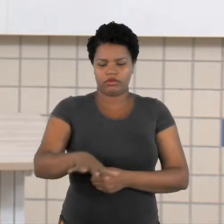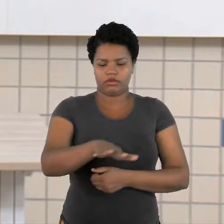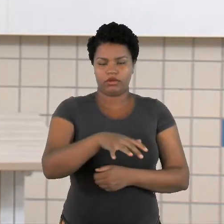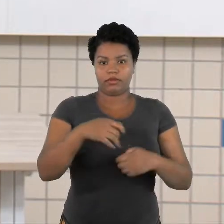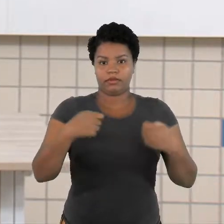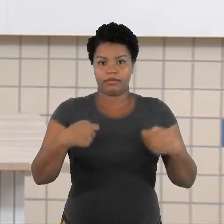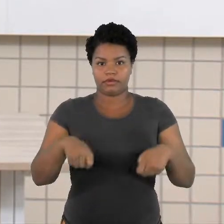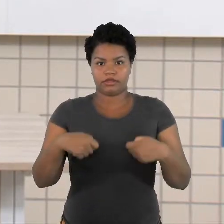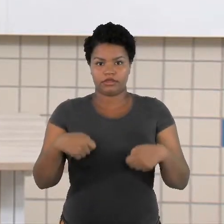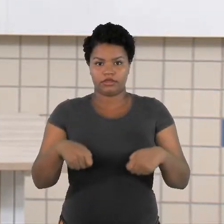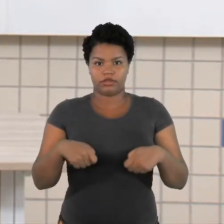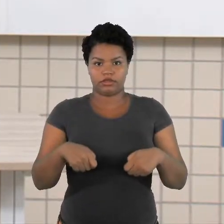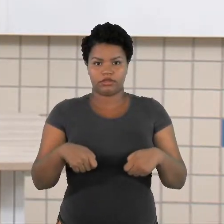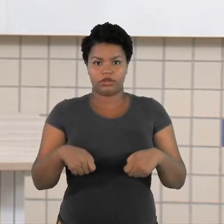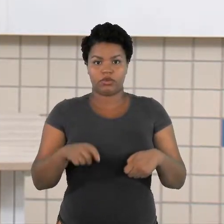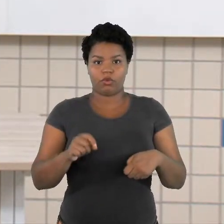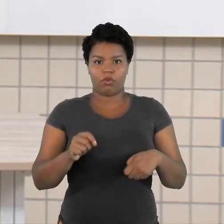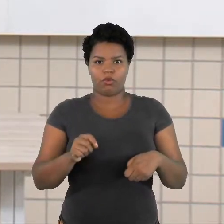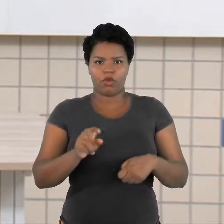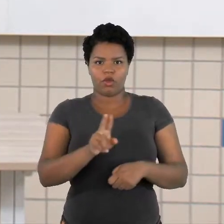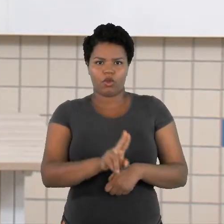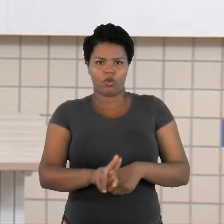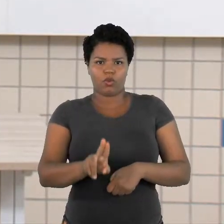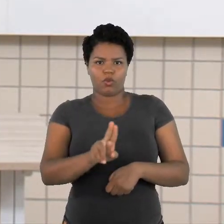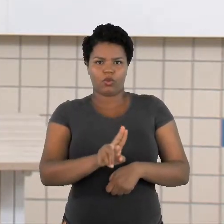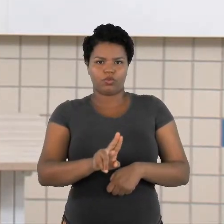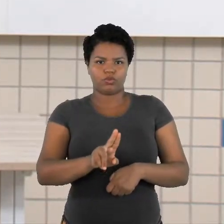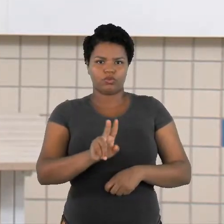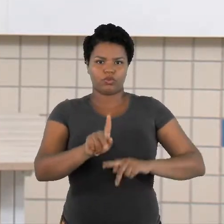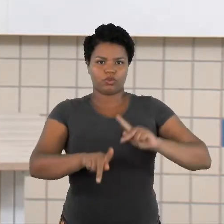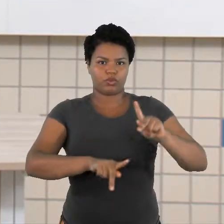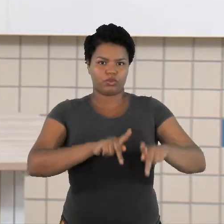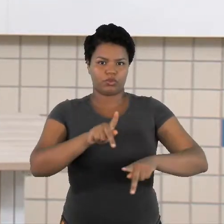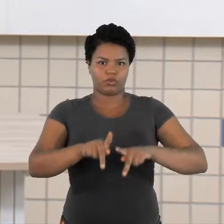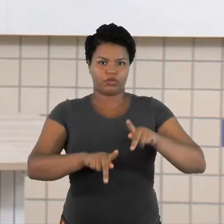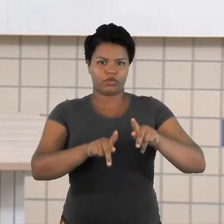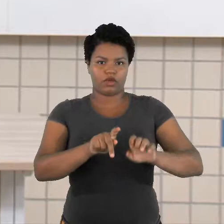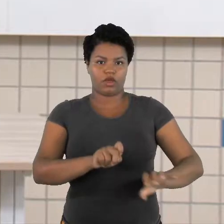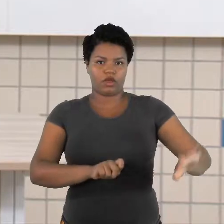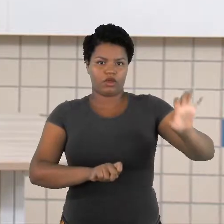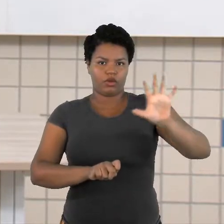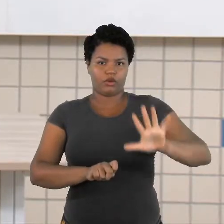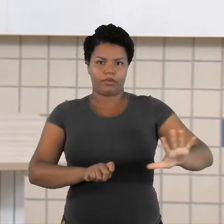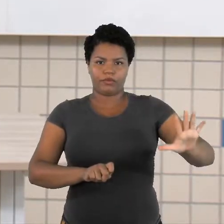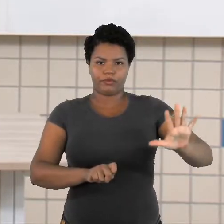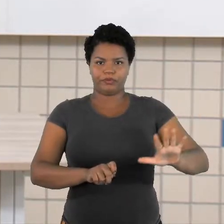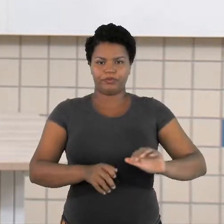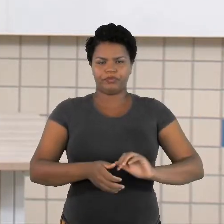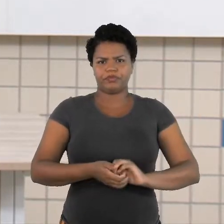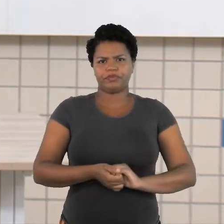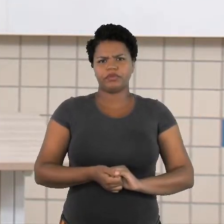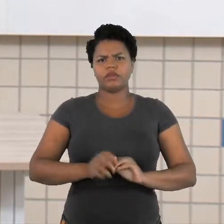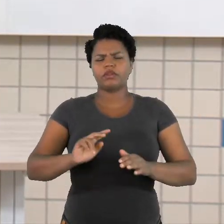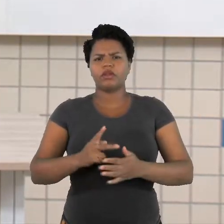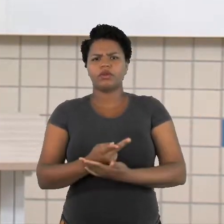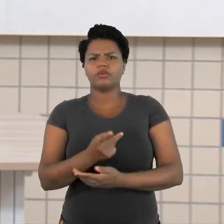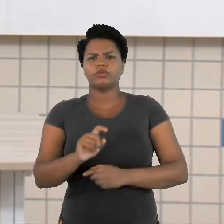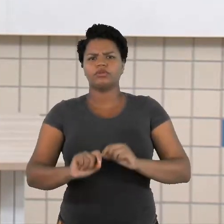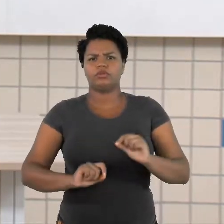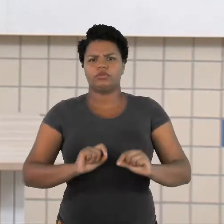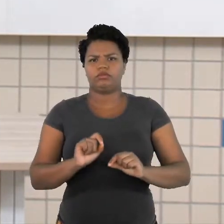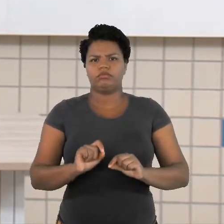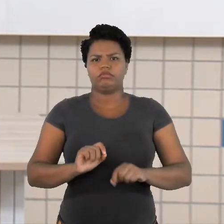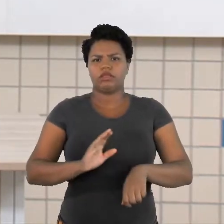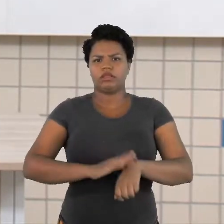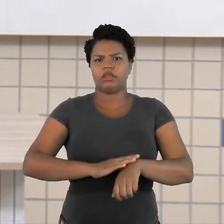deveria ser para uso dos povos europeus. Então, o que aconteceu? Com o